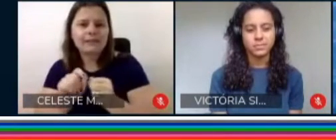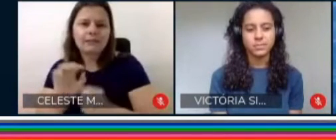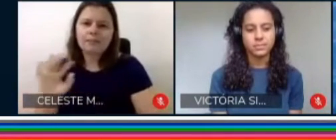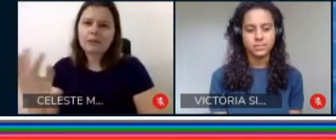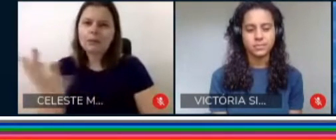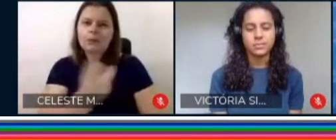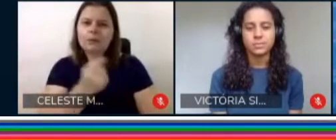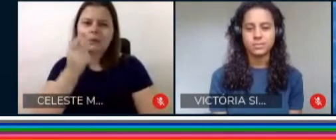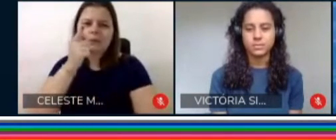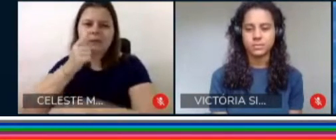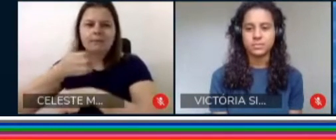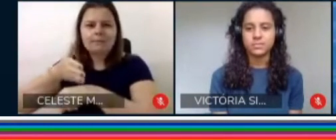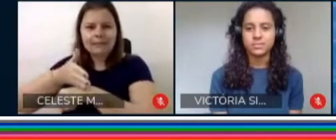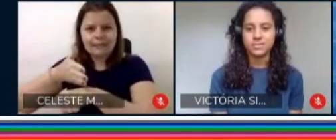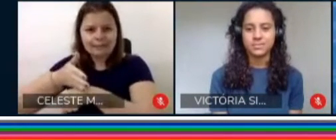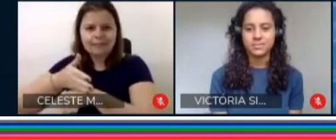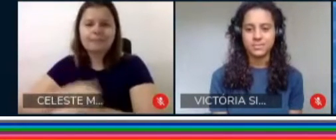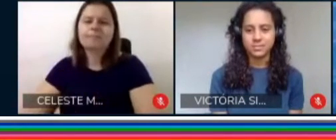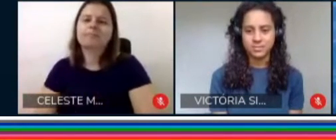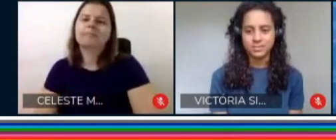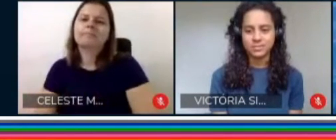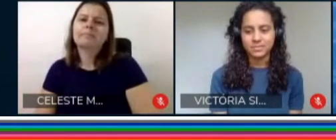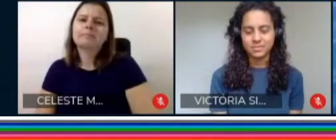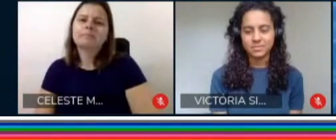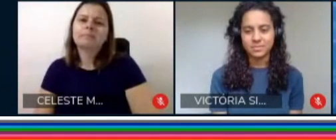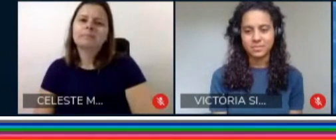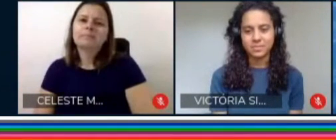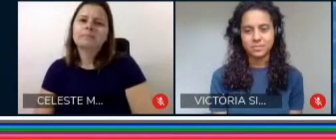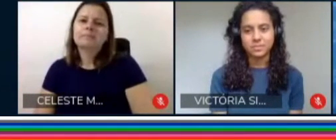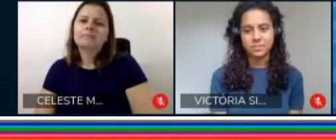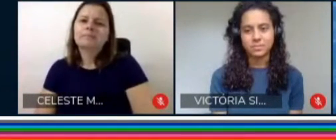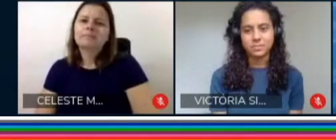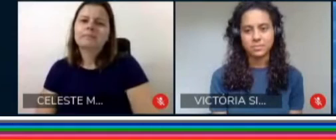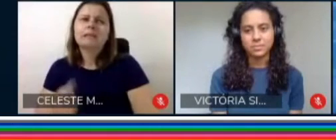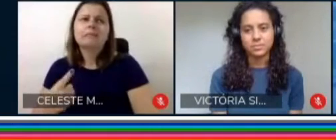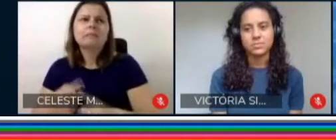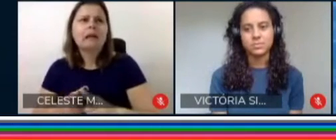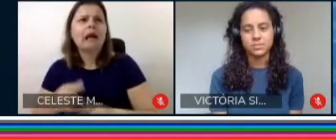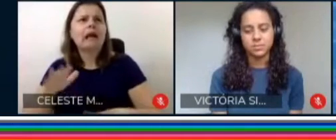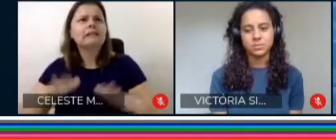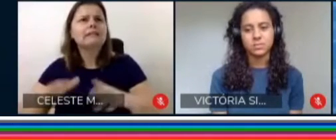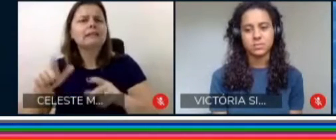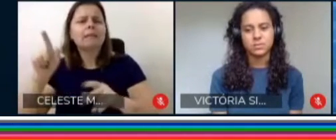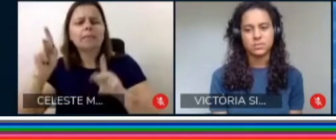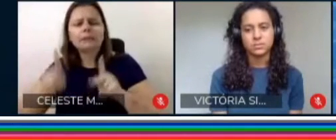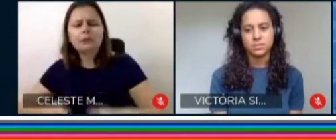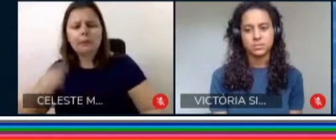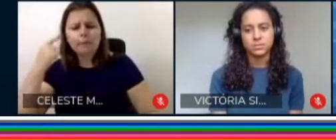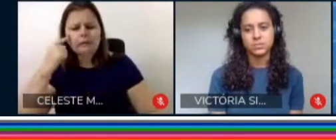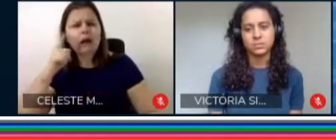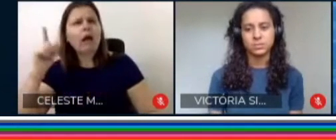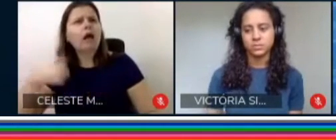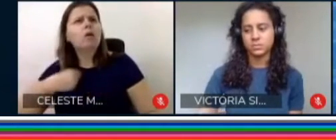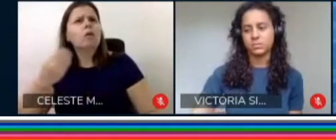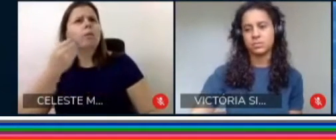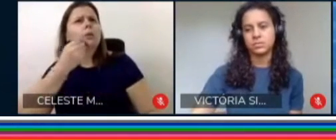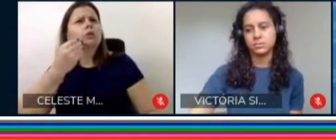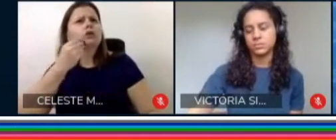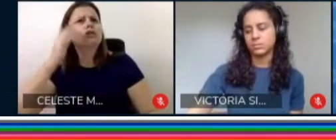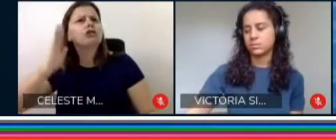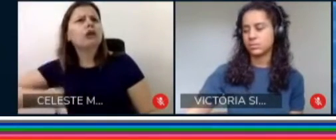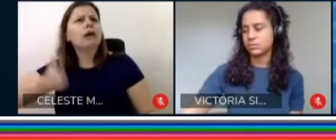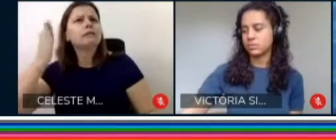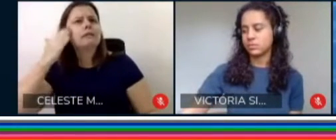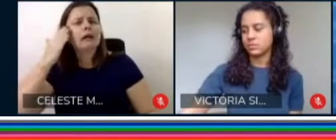poder participar, né? Porque a gente pensa, eu já devia saber disso. E essa é a mãe